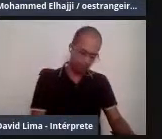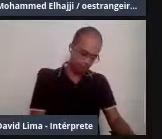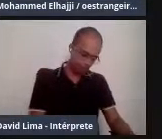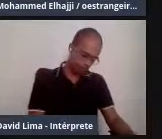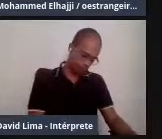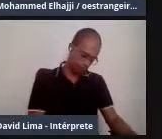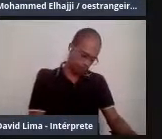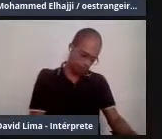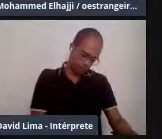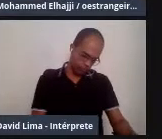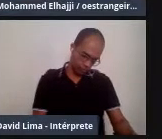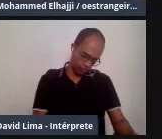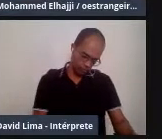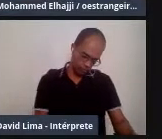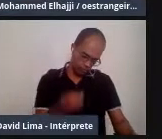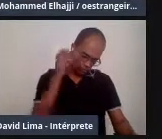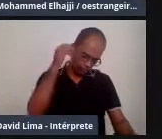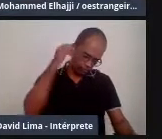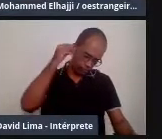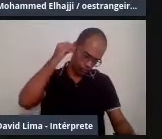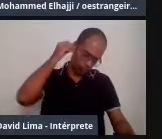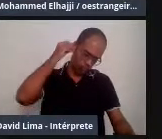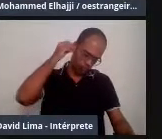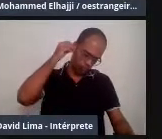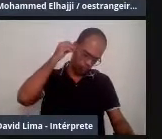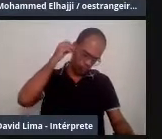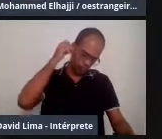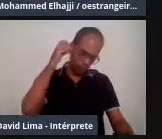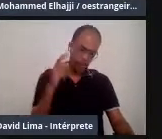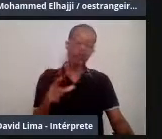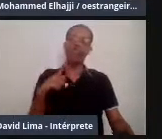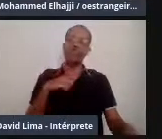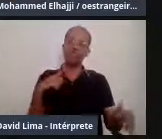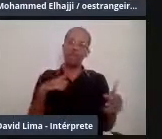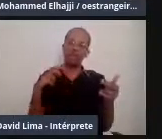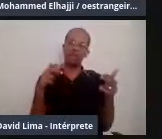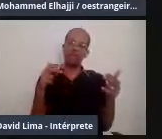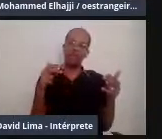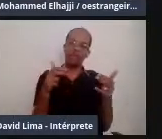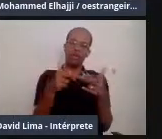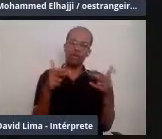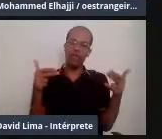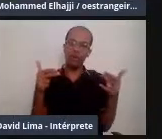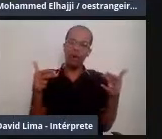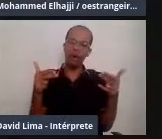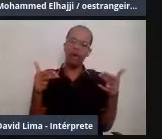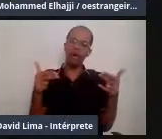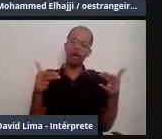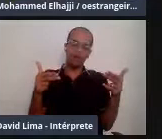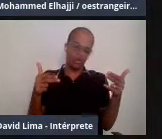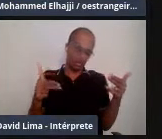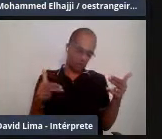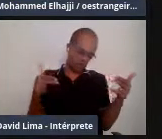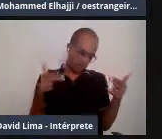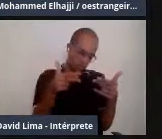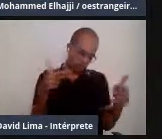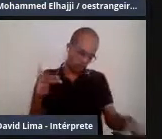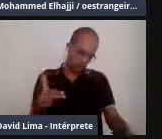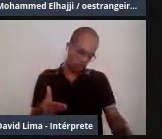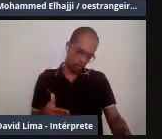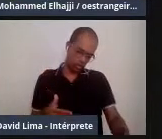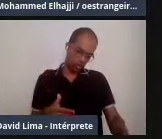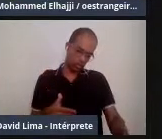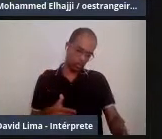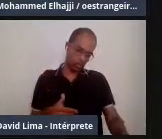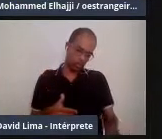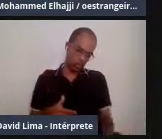E aí também mais exemplos de mesas de aulas abertas, nesse caso coordenado pela Isadora Lin França, que é membro da